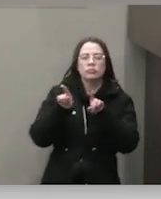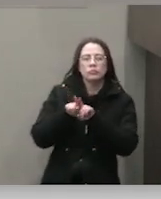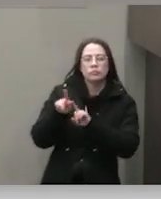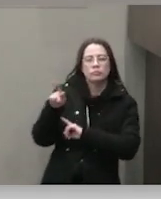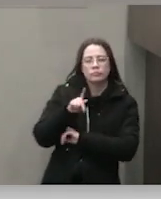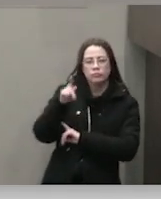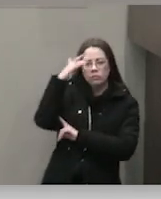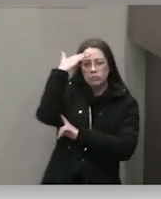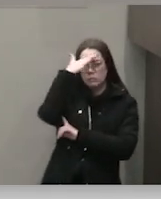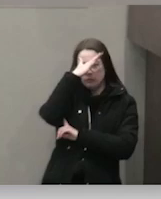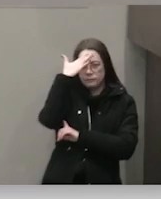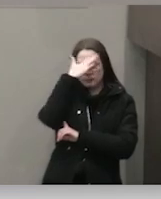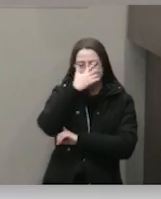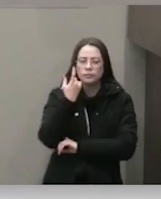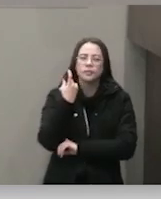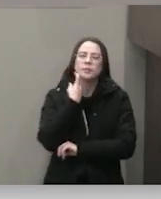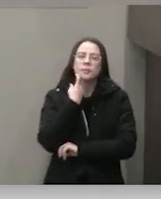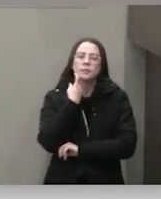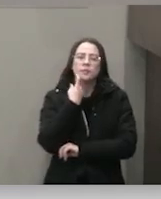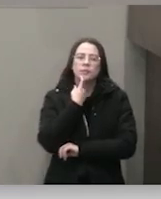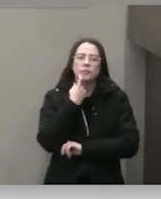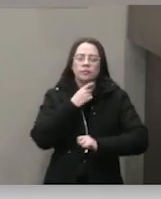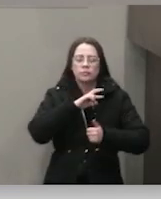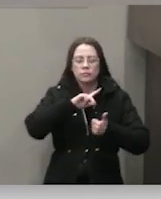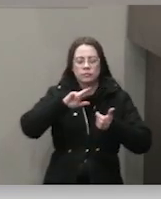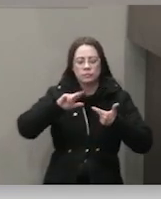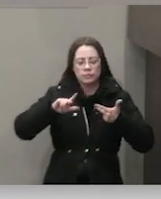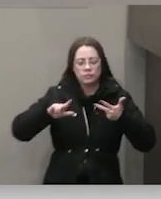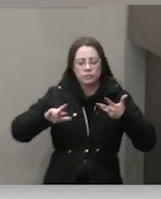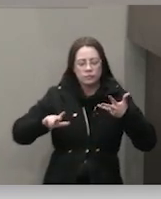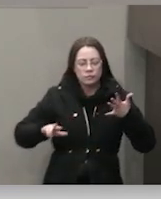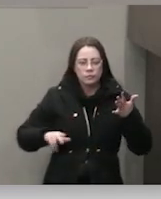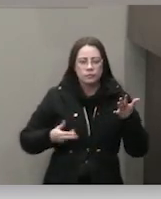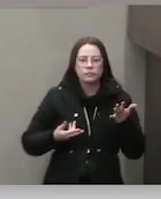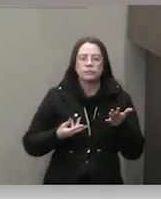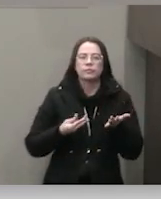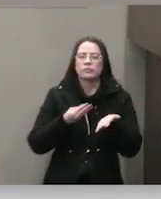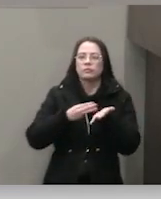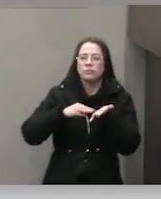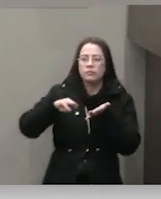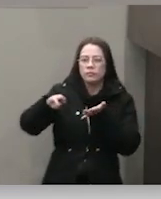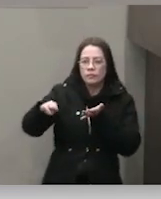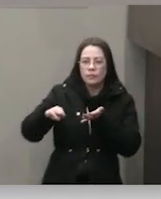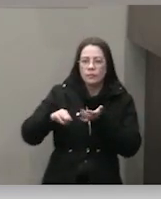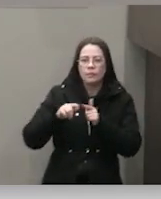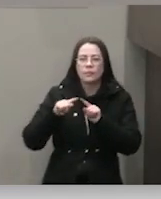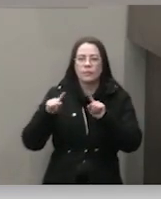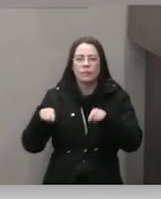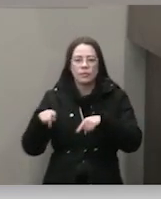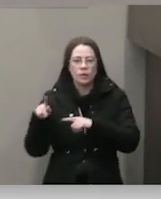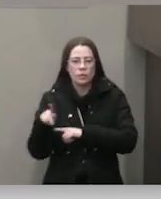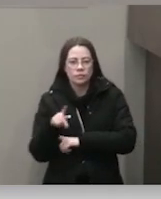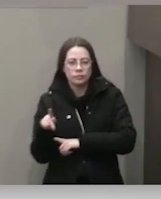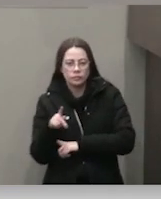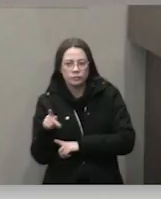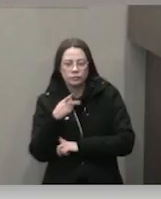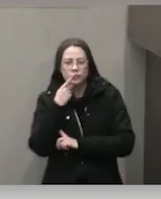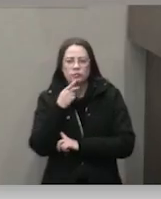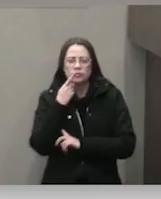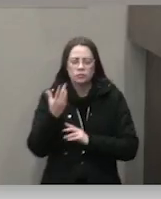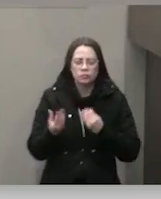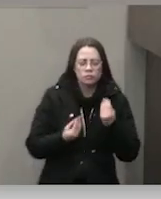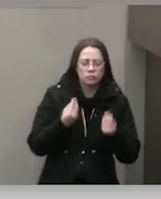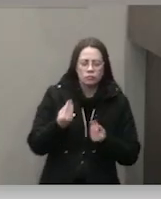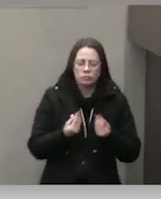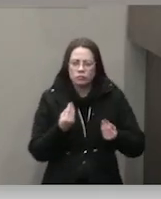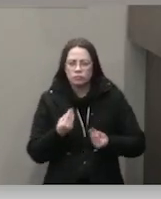professores, desde sexta-feira, inúmeras mensagens de servidores públicos, de professores indignados, que foram pegos